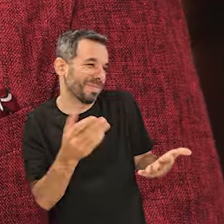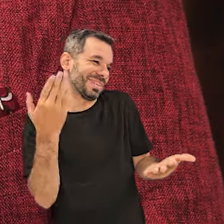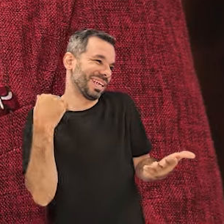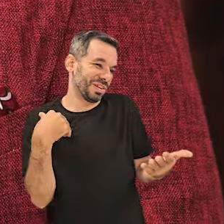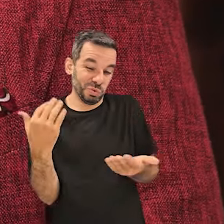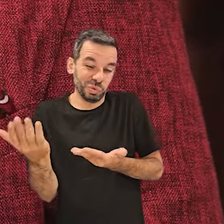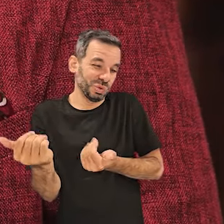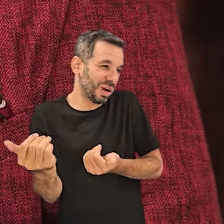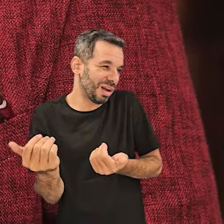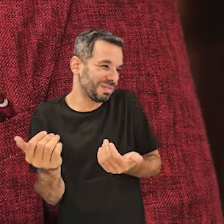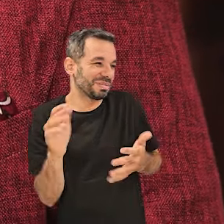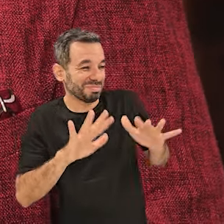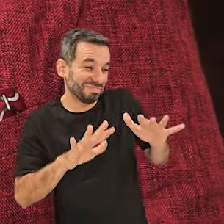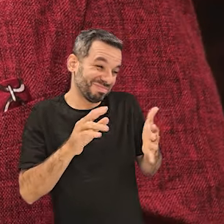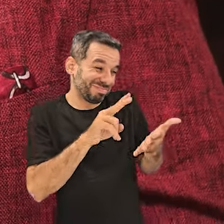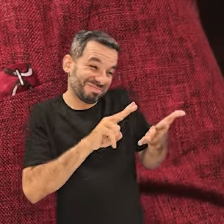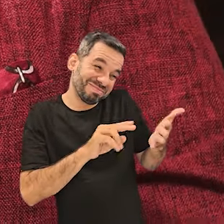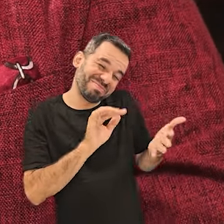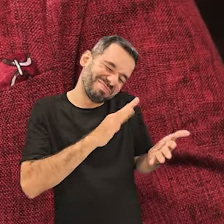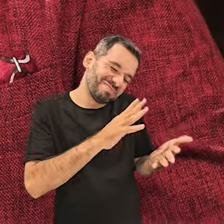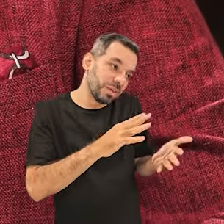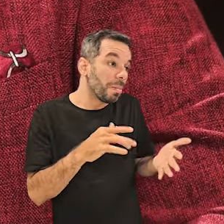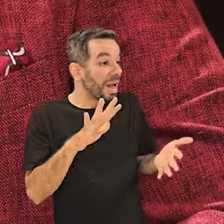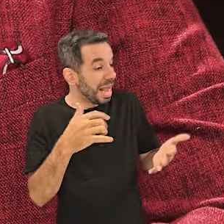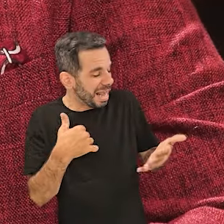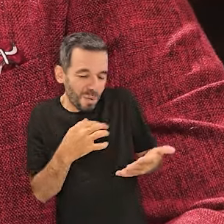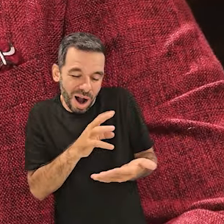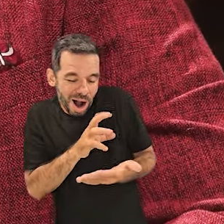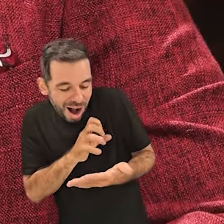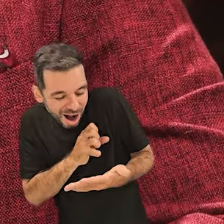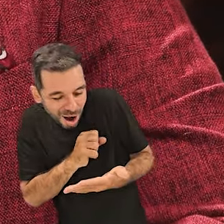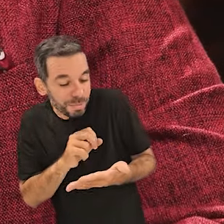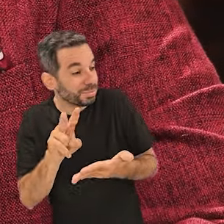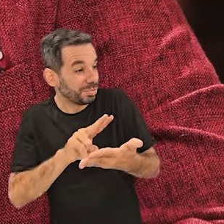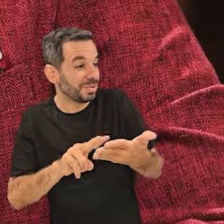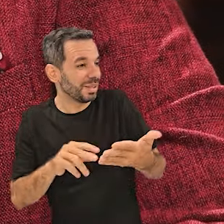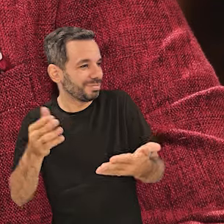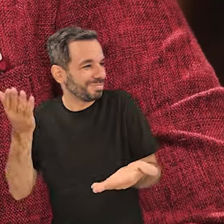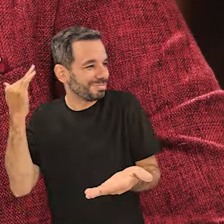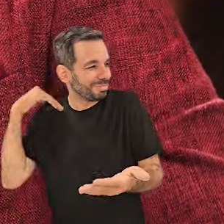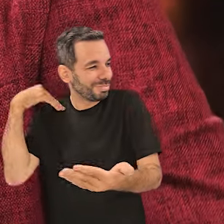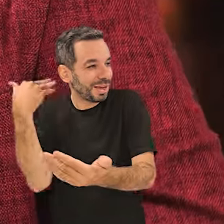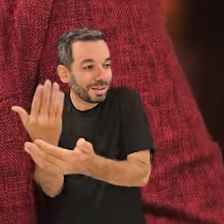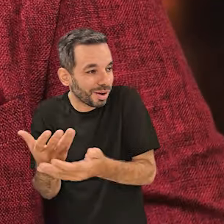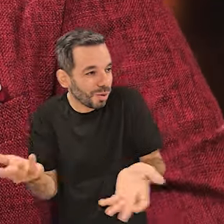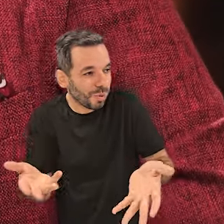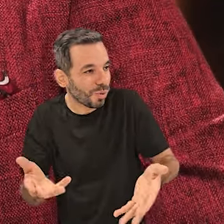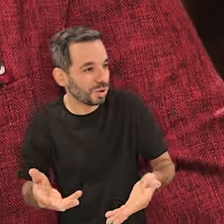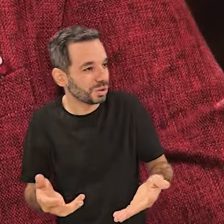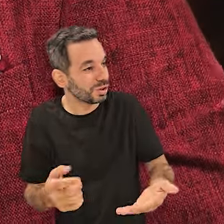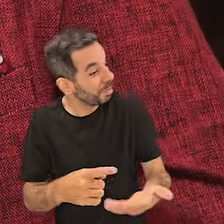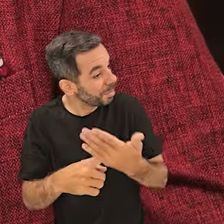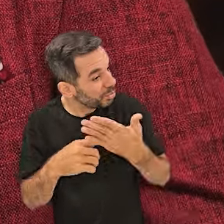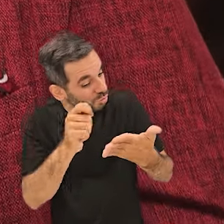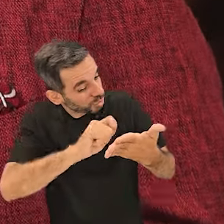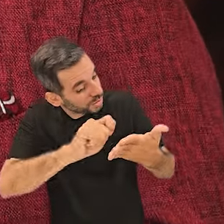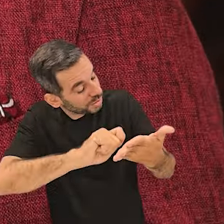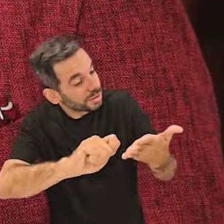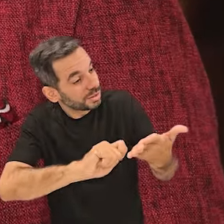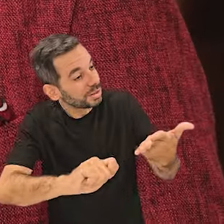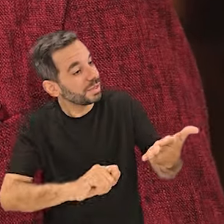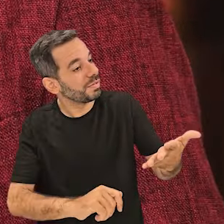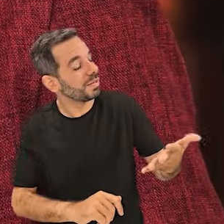A leitura é muito boa, para que fomente esse, até mesmo uma certeza, trabalha a sua